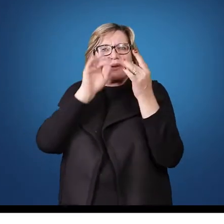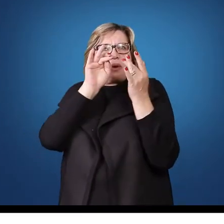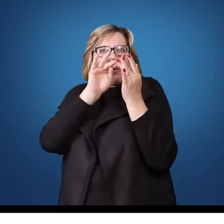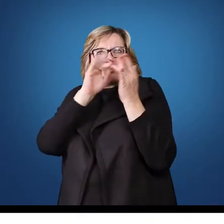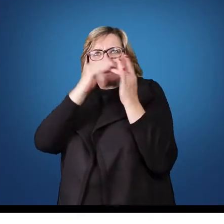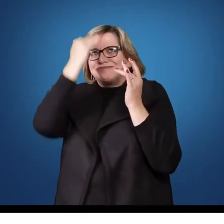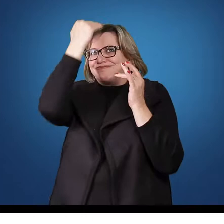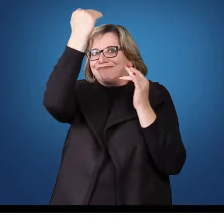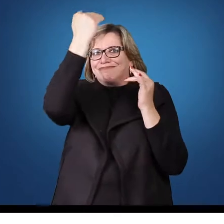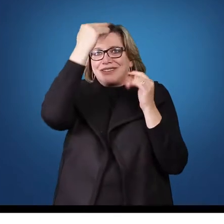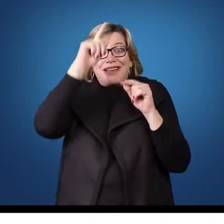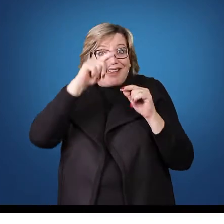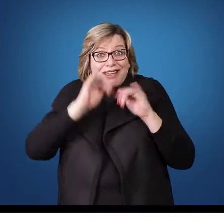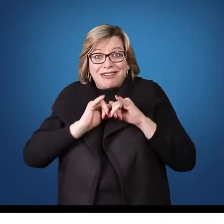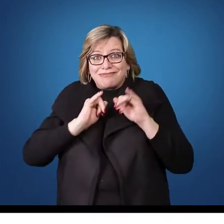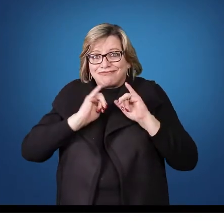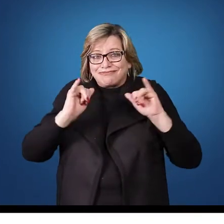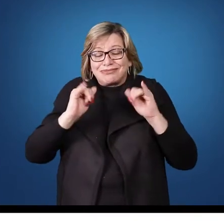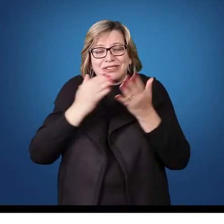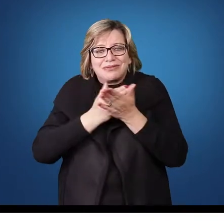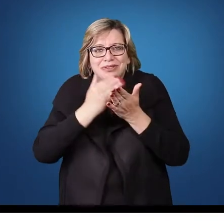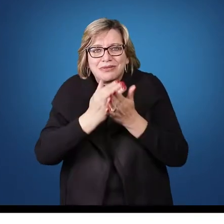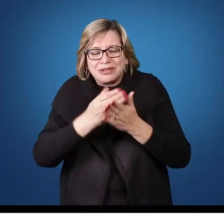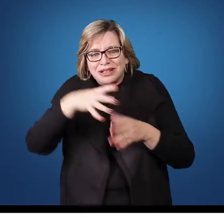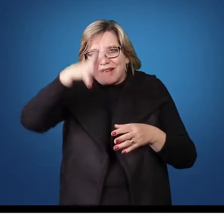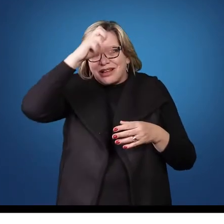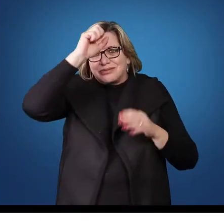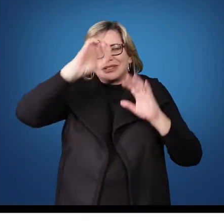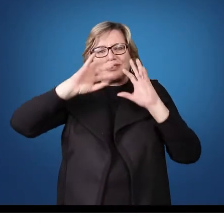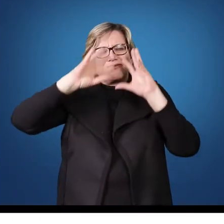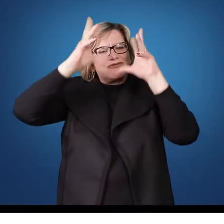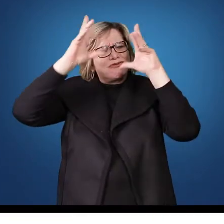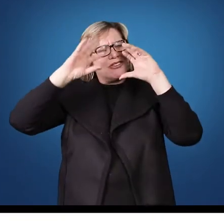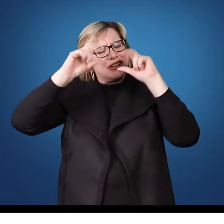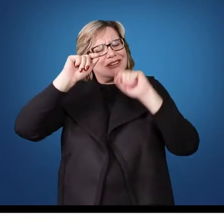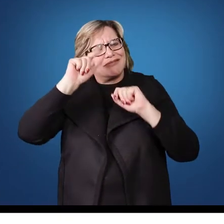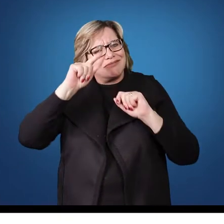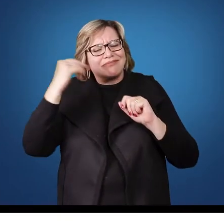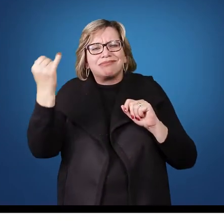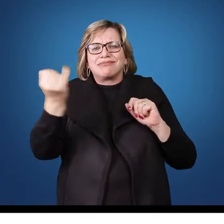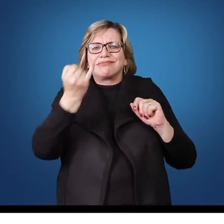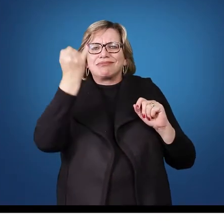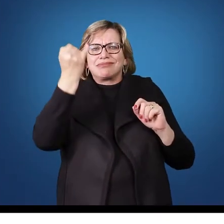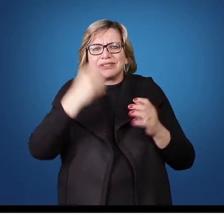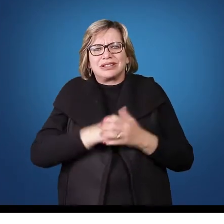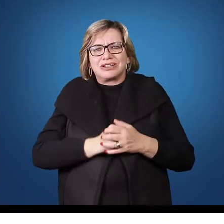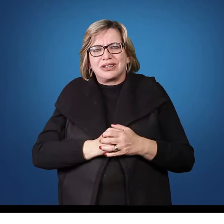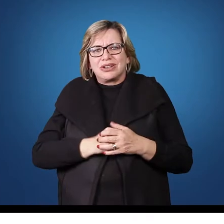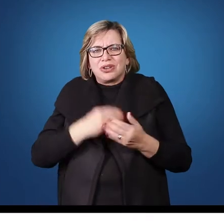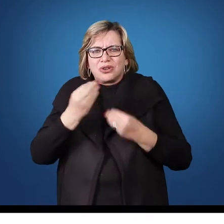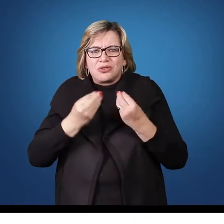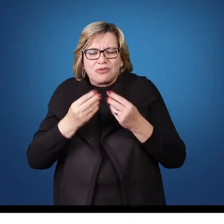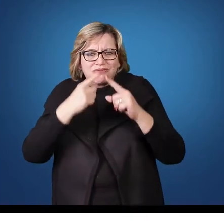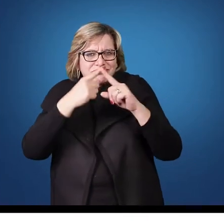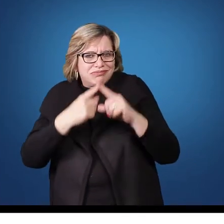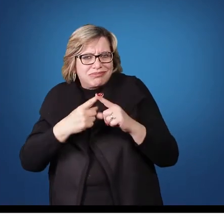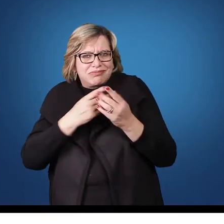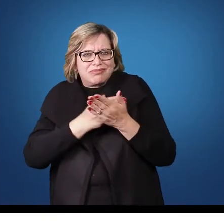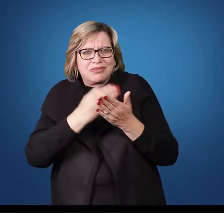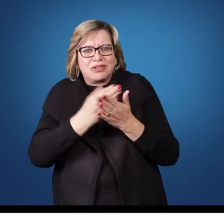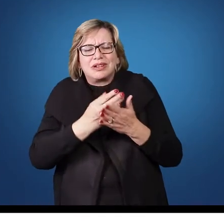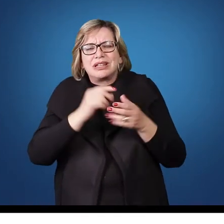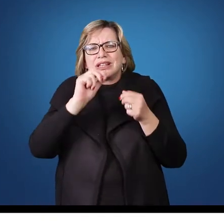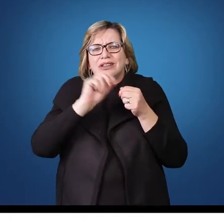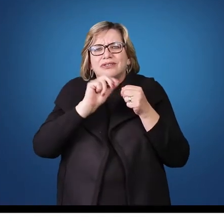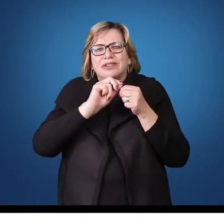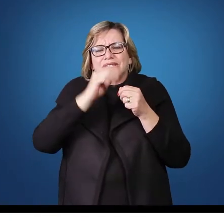Então, isso são as informações iniciais para que aprenda a jogar voleibol no toque, elemento mais importante. Então, como um joguinho inicial, a gente vai fazer com que